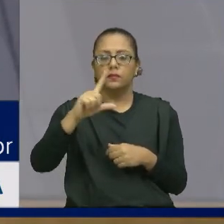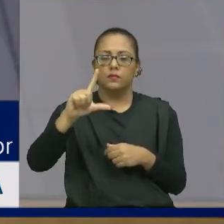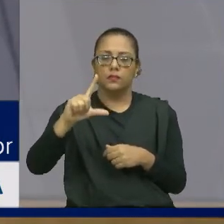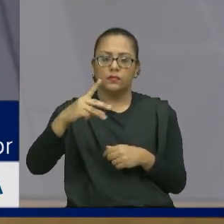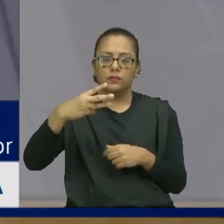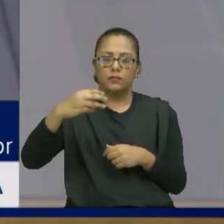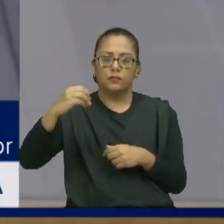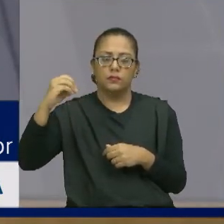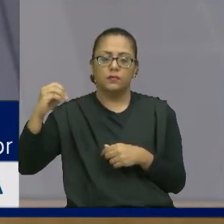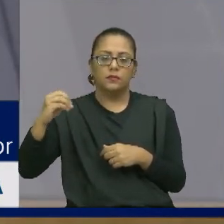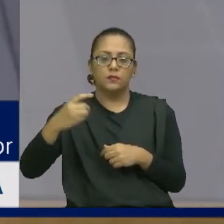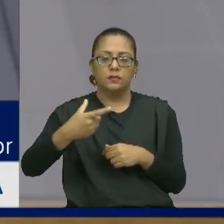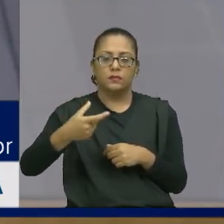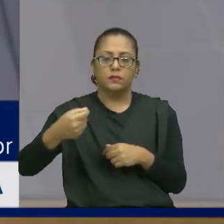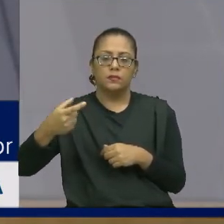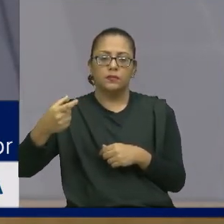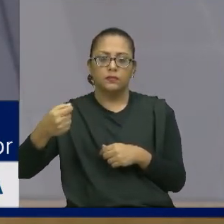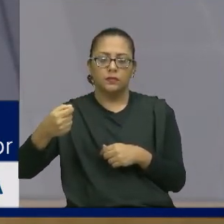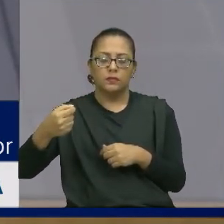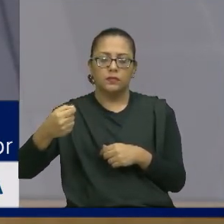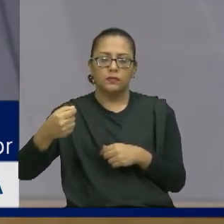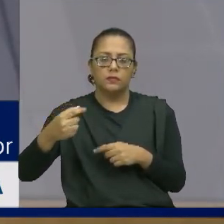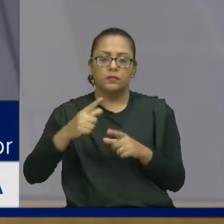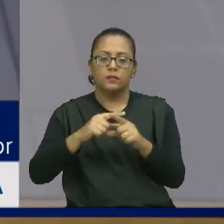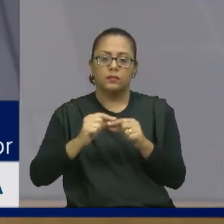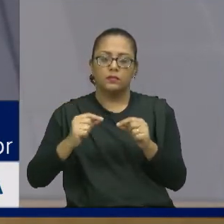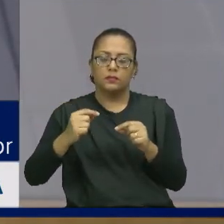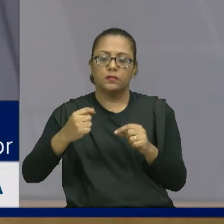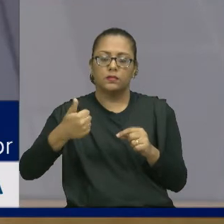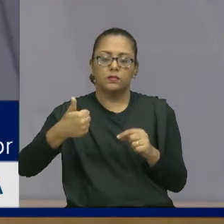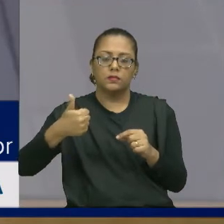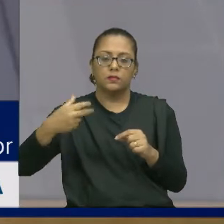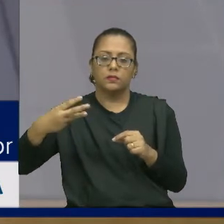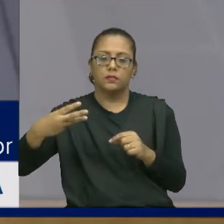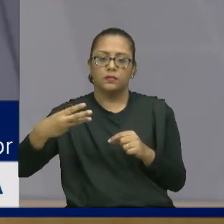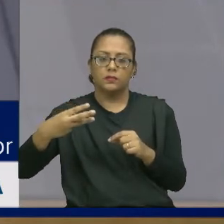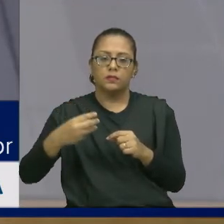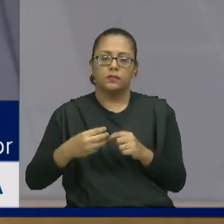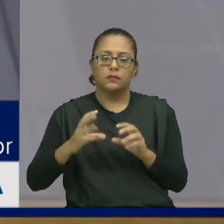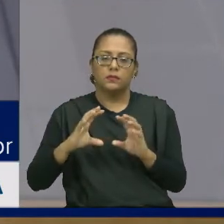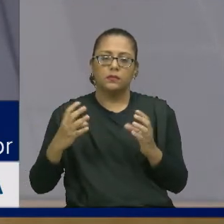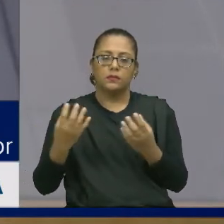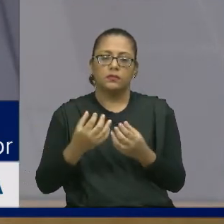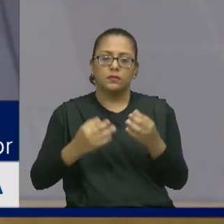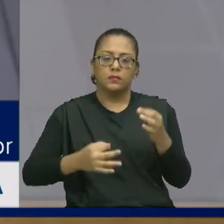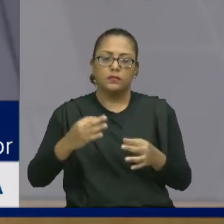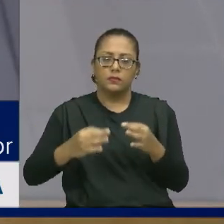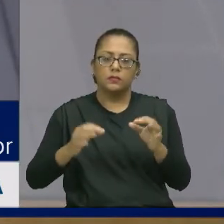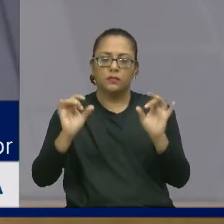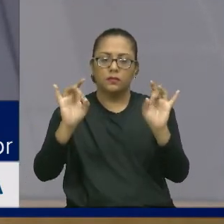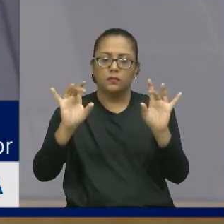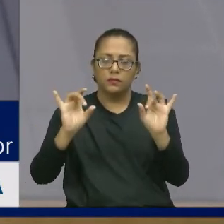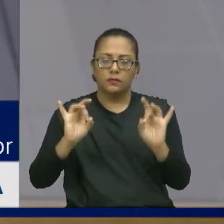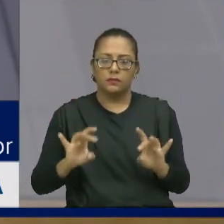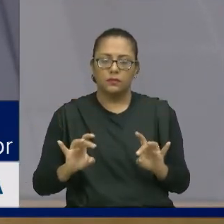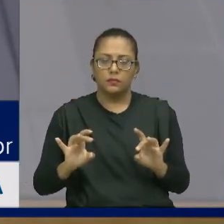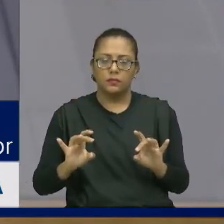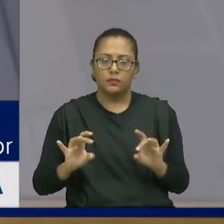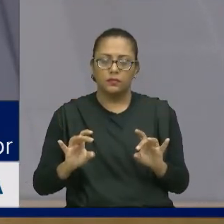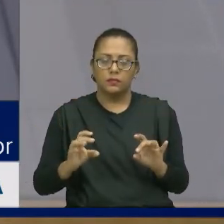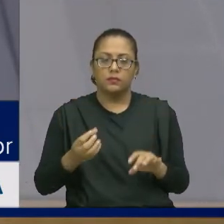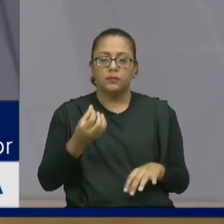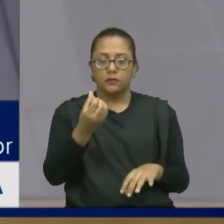300/2020, artigo 13º, a Câmara Julgadora Especial Tributária será composta por 6